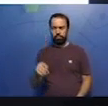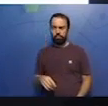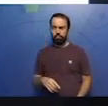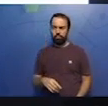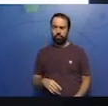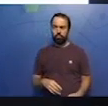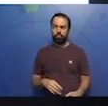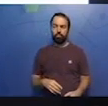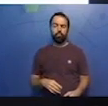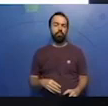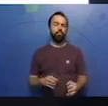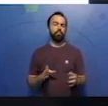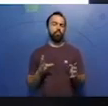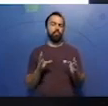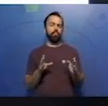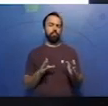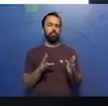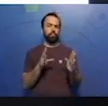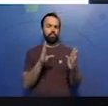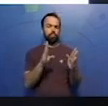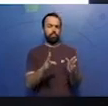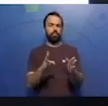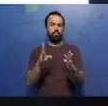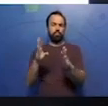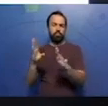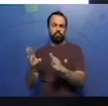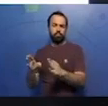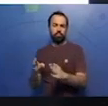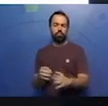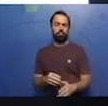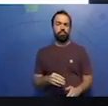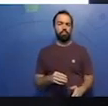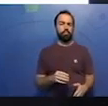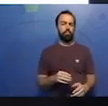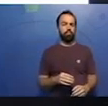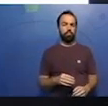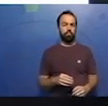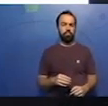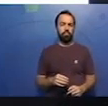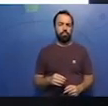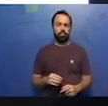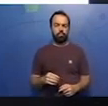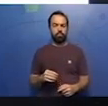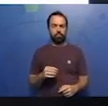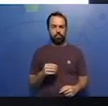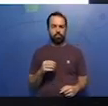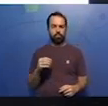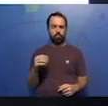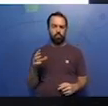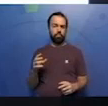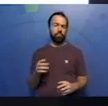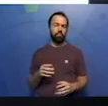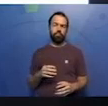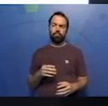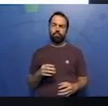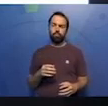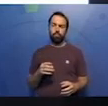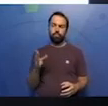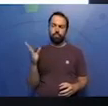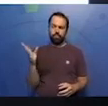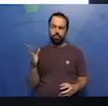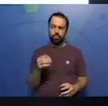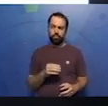dividido em 4 períodos, que chamamos de manhã ou período matutino, o intervalo de tempo